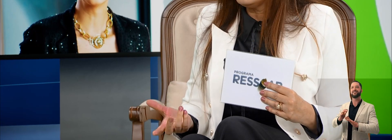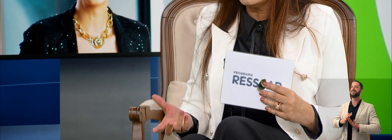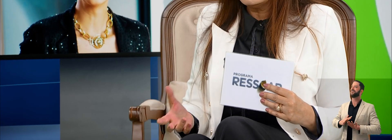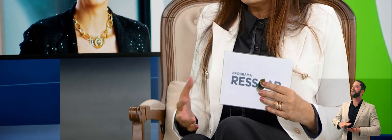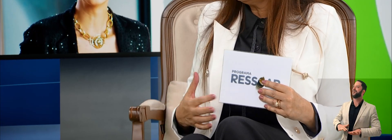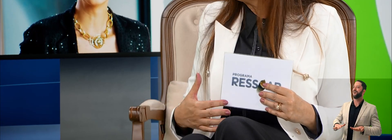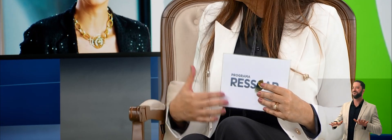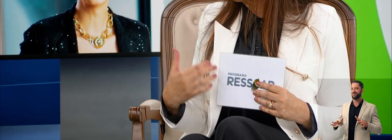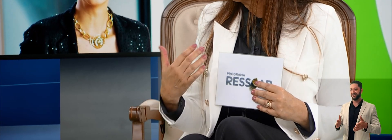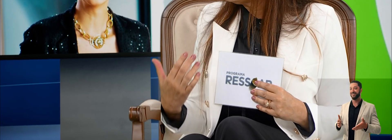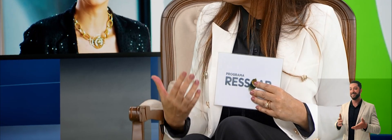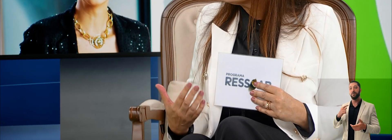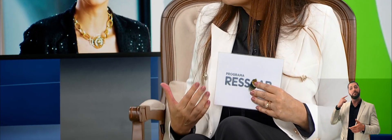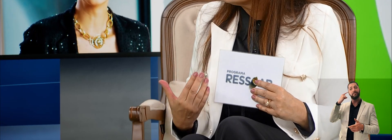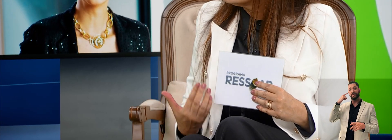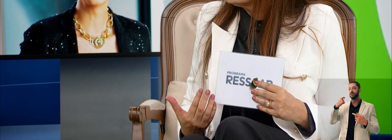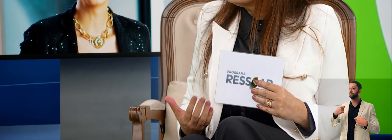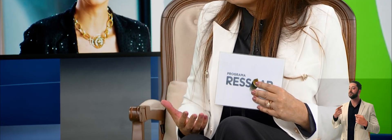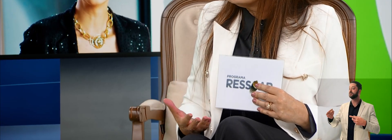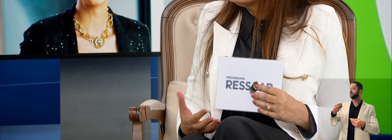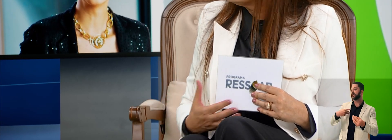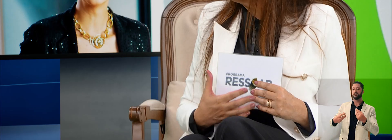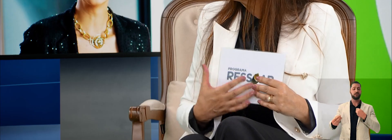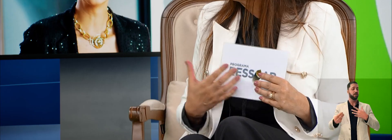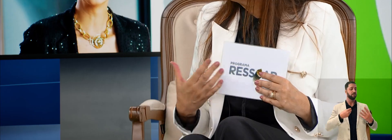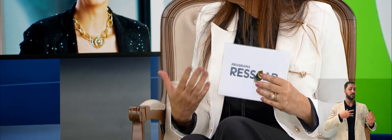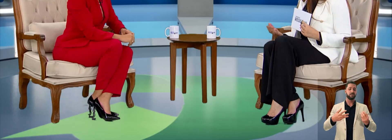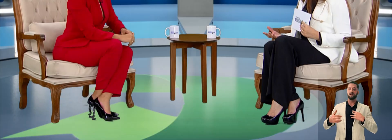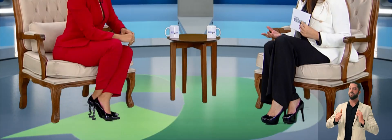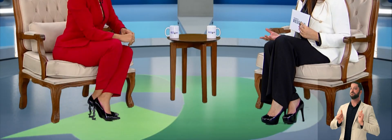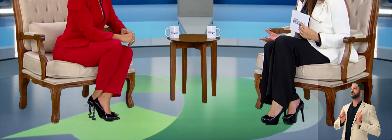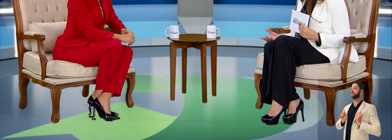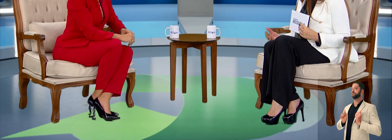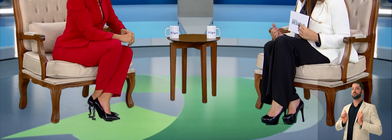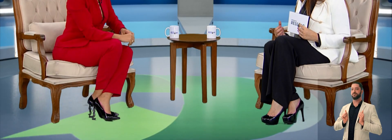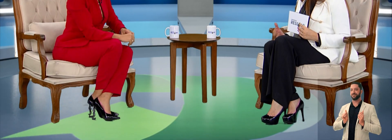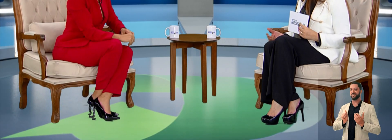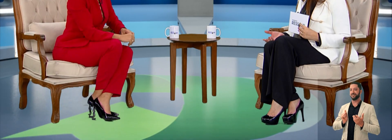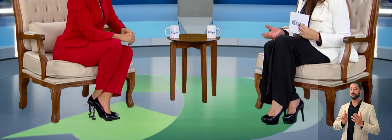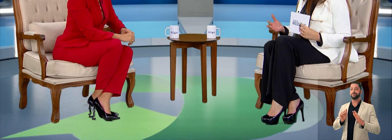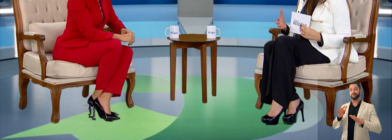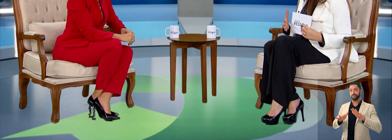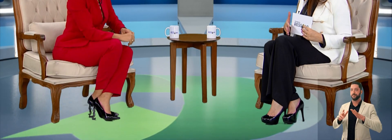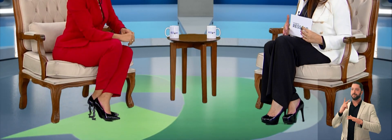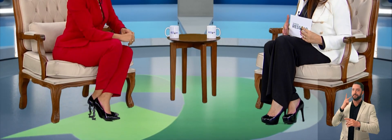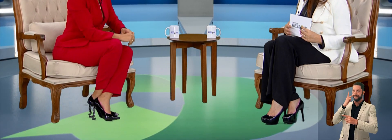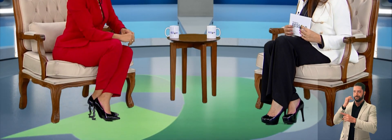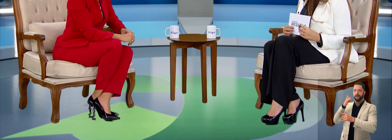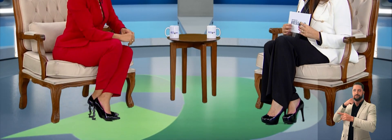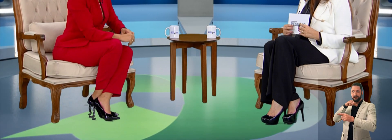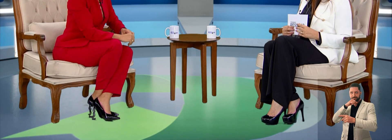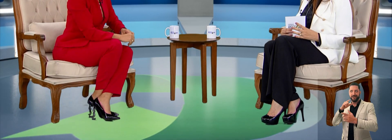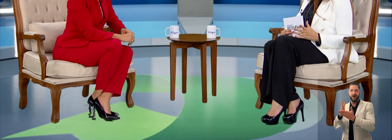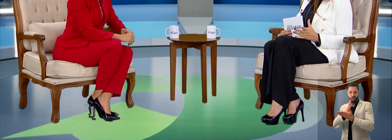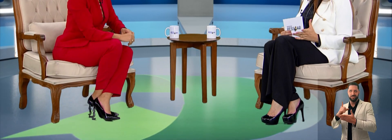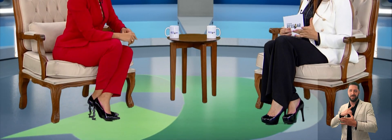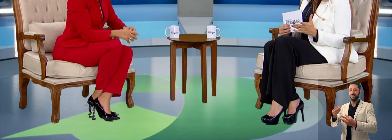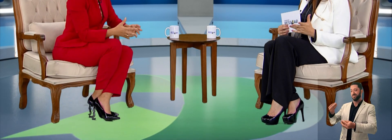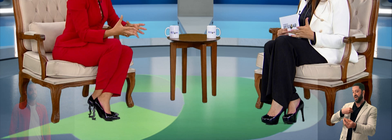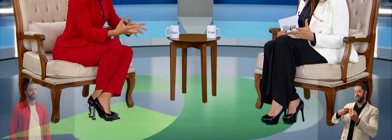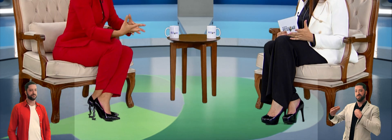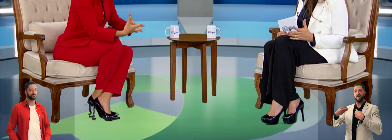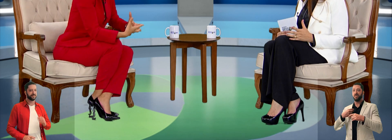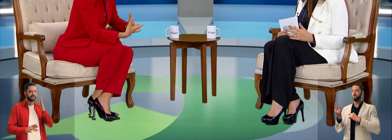sair, enfim. Então, ela cresce achando que tem que fazer tudo por ela. E aí, encontra ou o pai e mãe